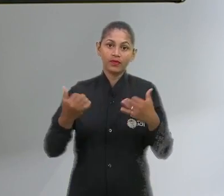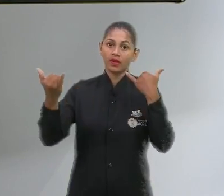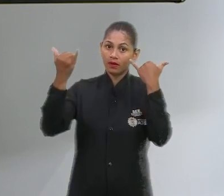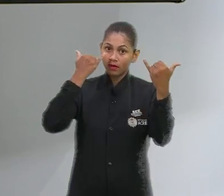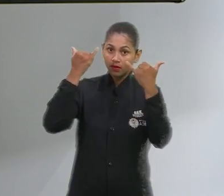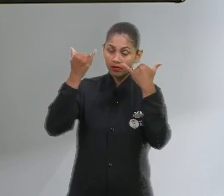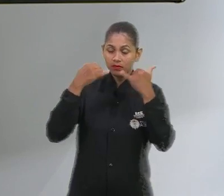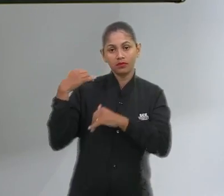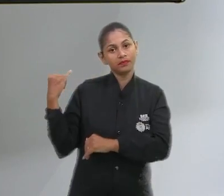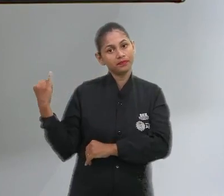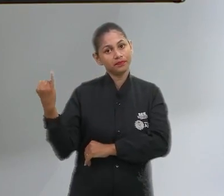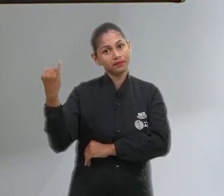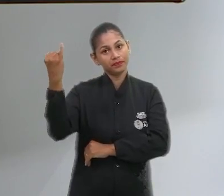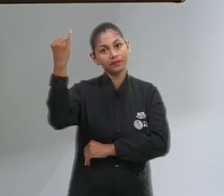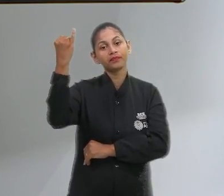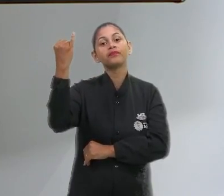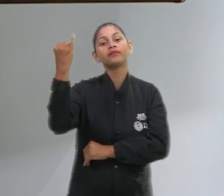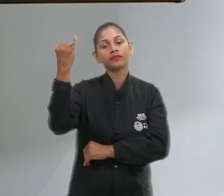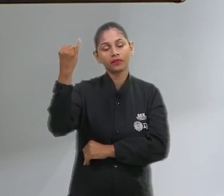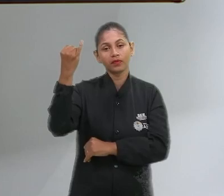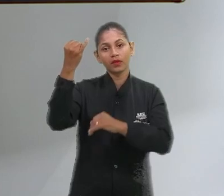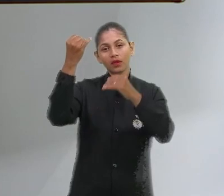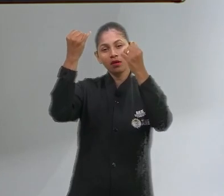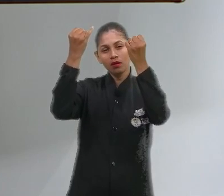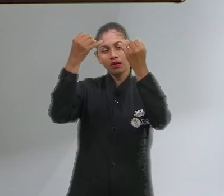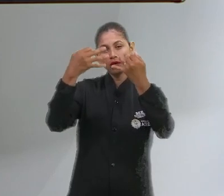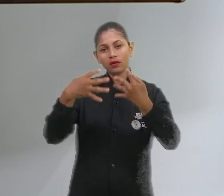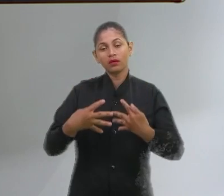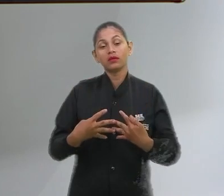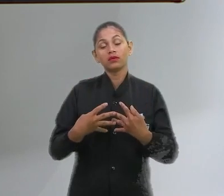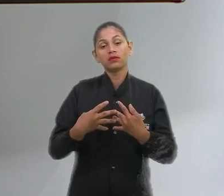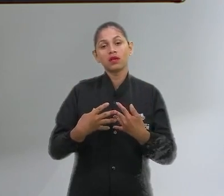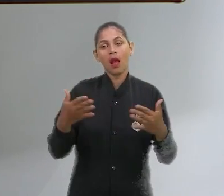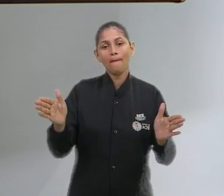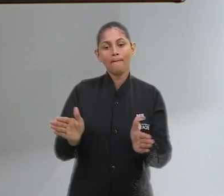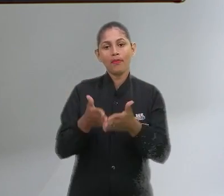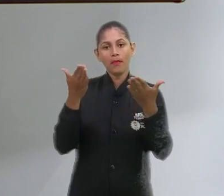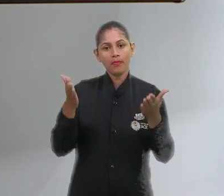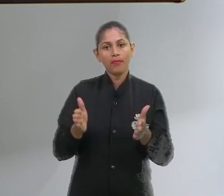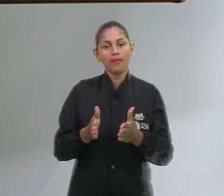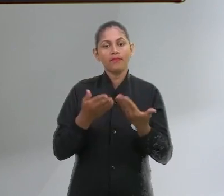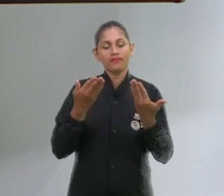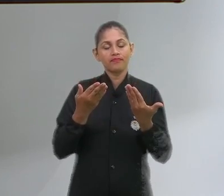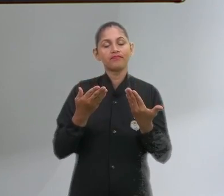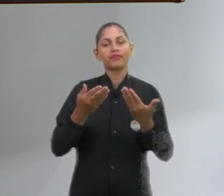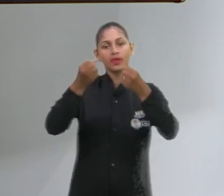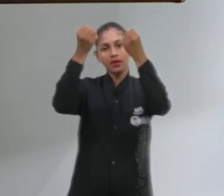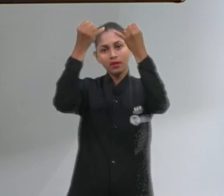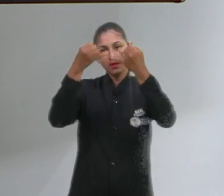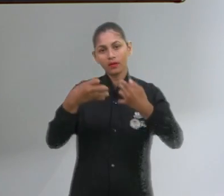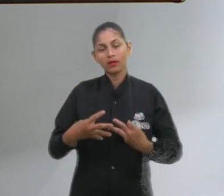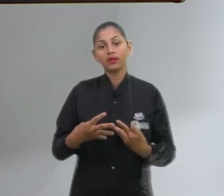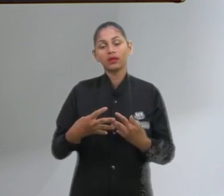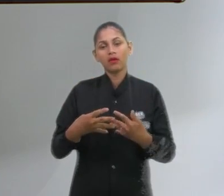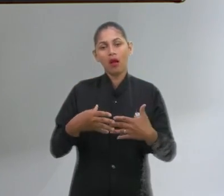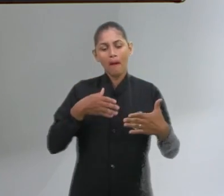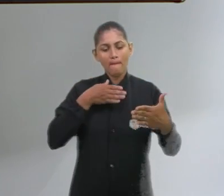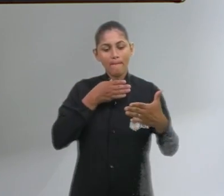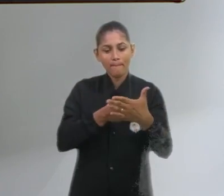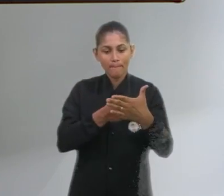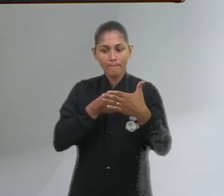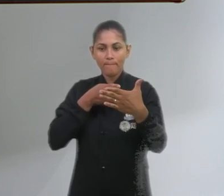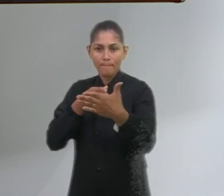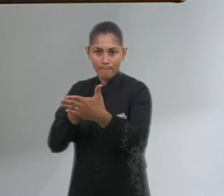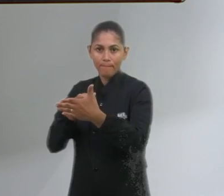informação relevante que acaba explicando a pobreza, que também acaba explicando as limitações